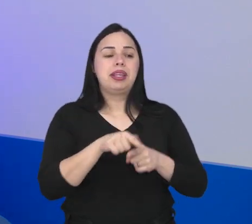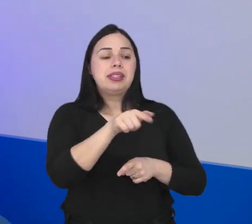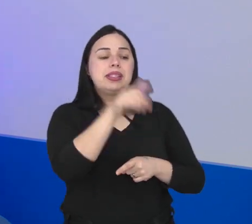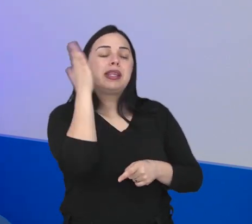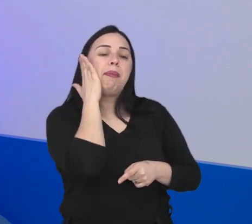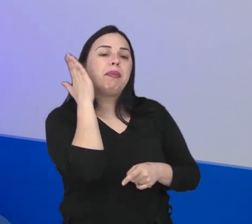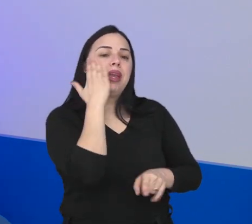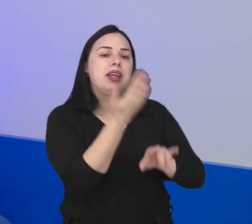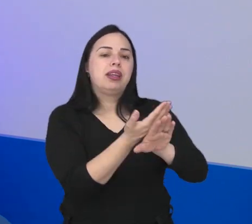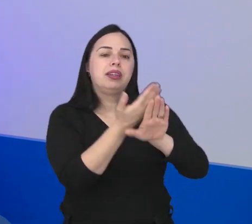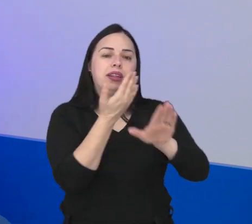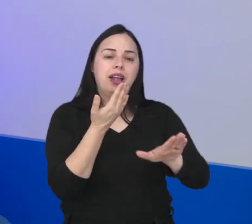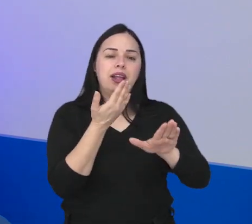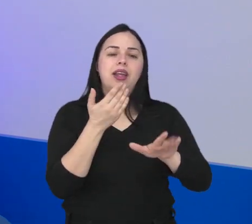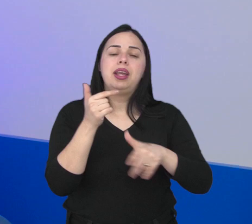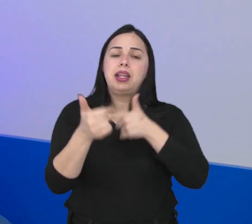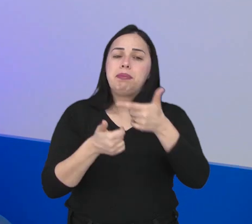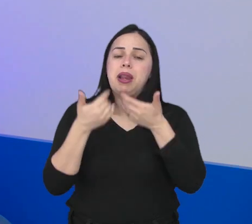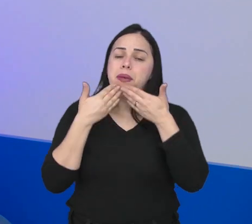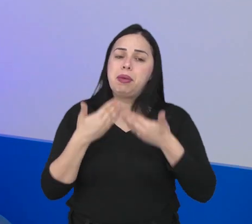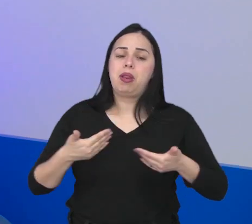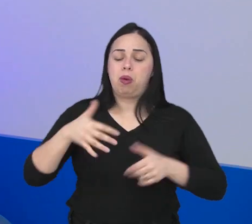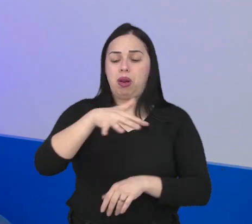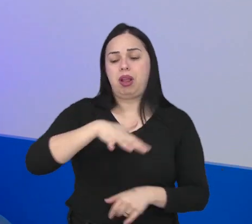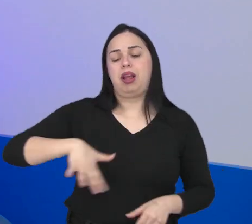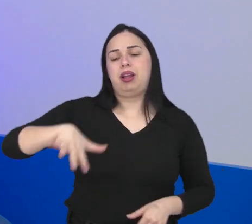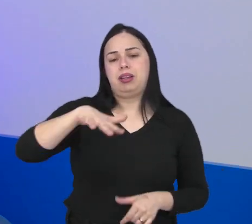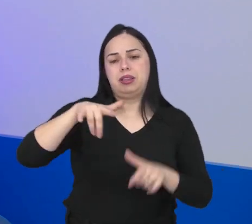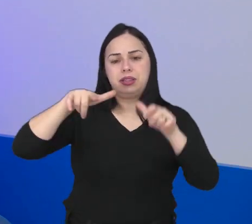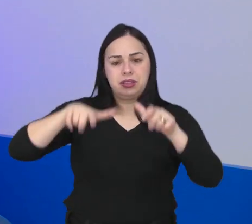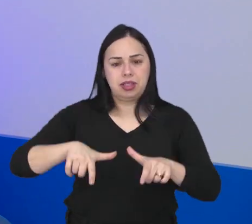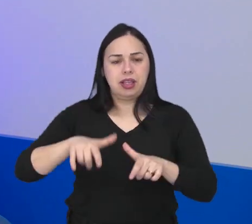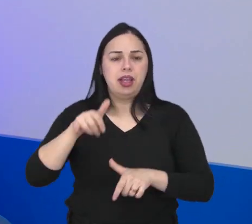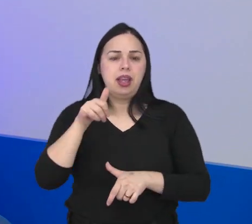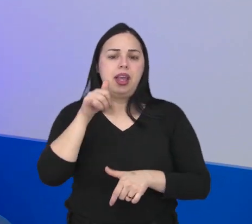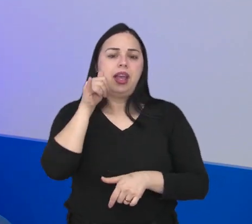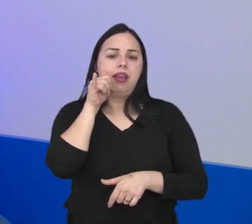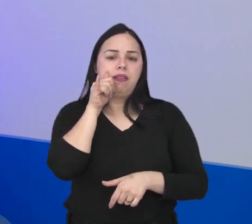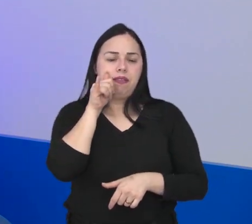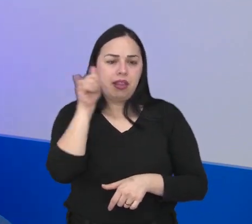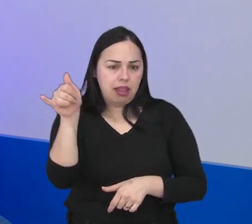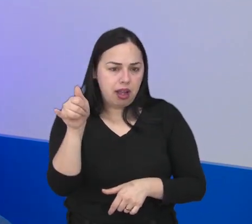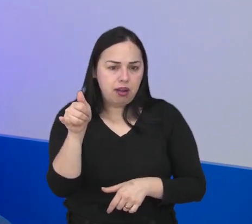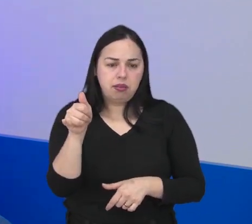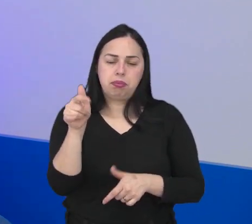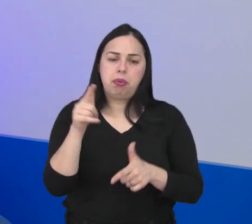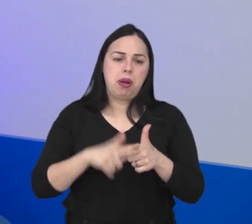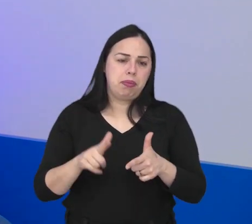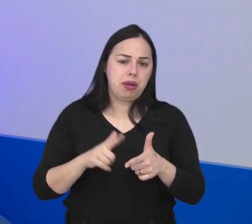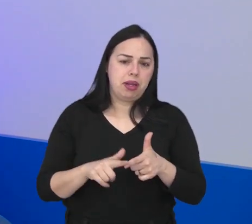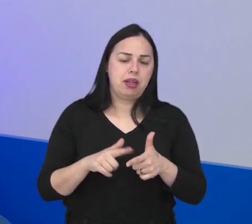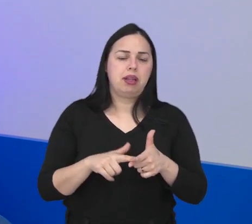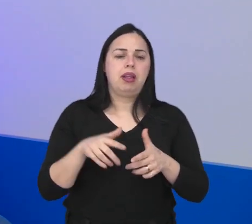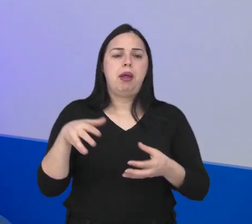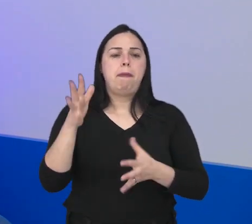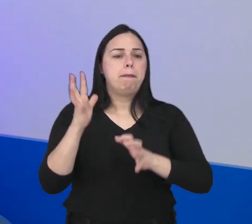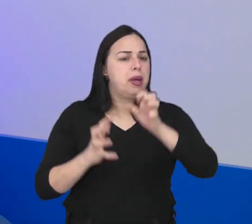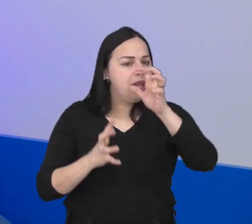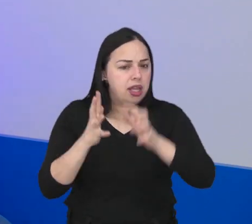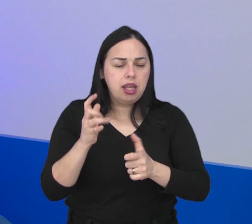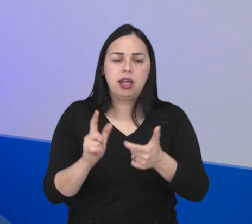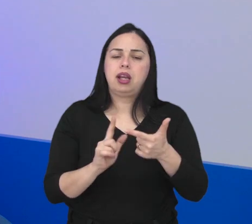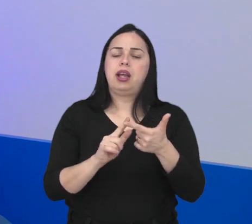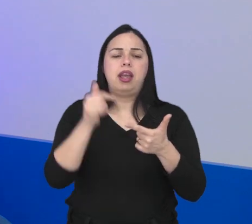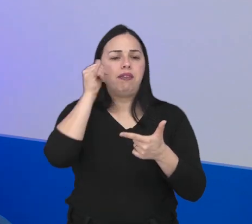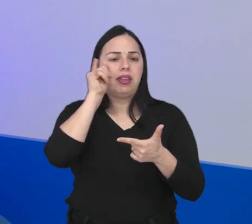afastamentos, mas também para a harmonia no trabalho. Então, para evitar, né, vários tipos de problema, como